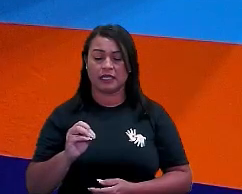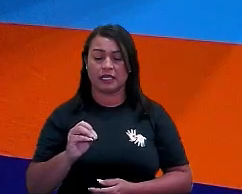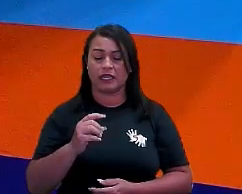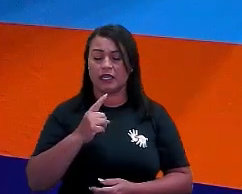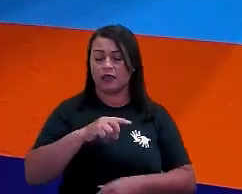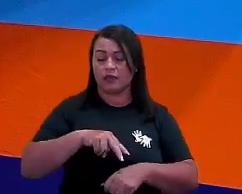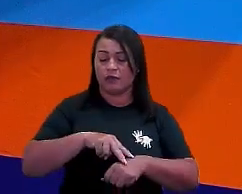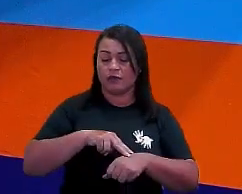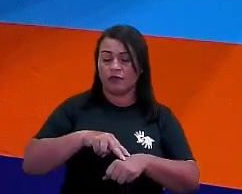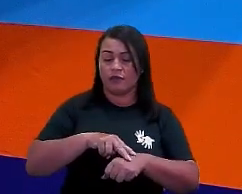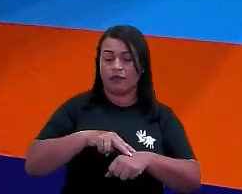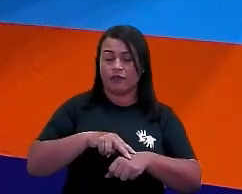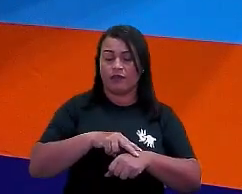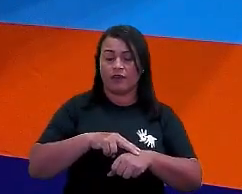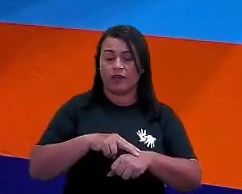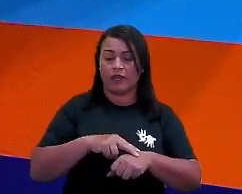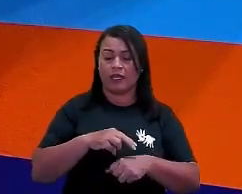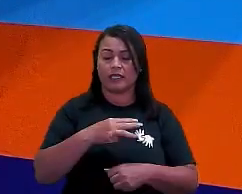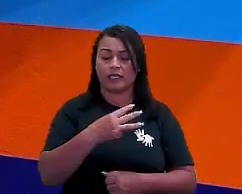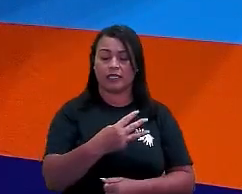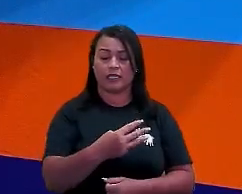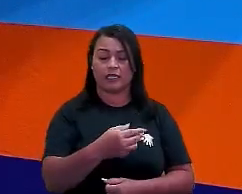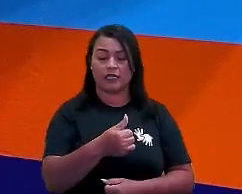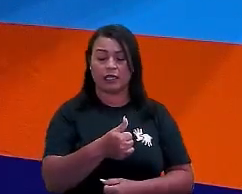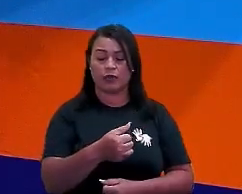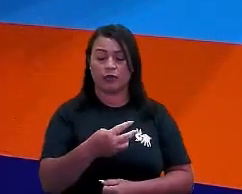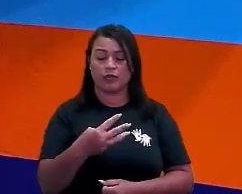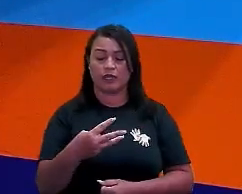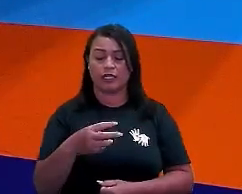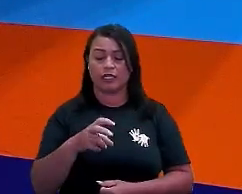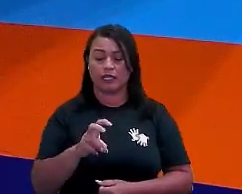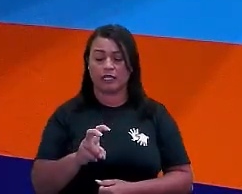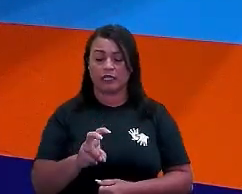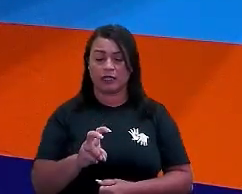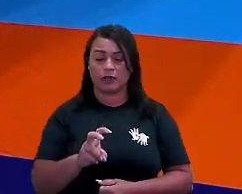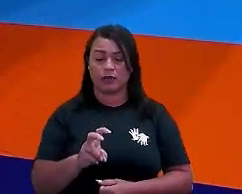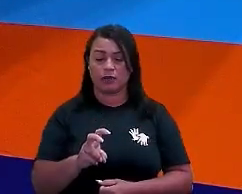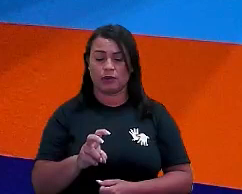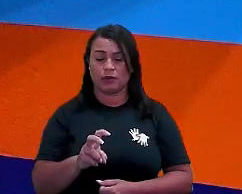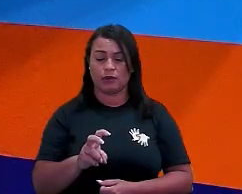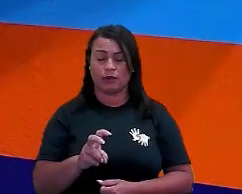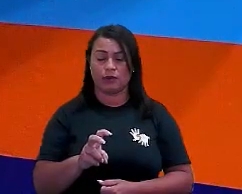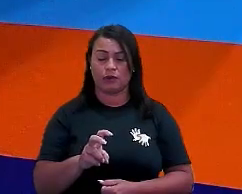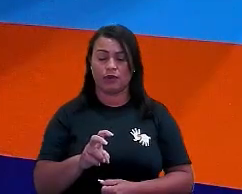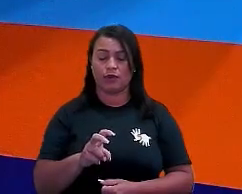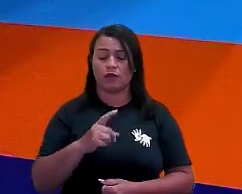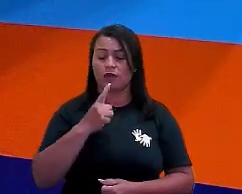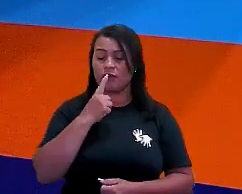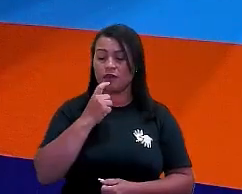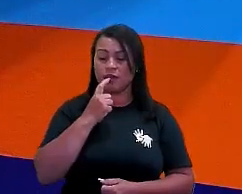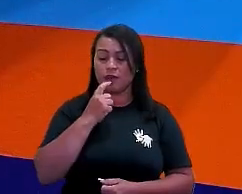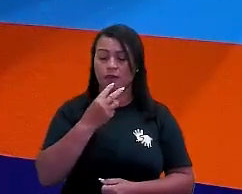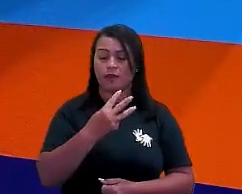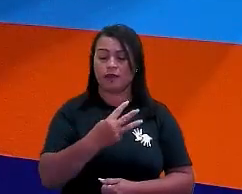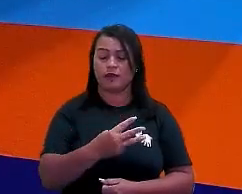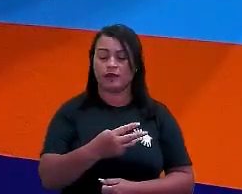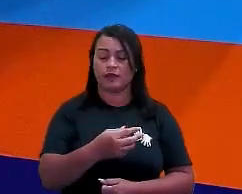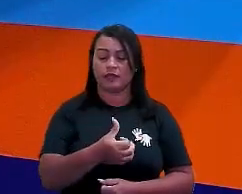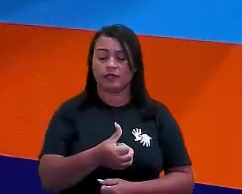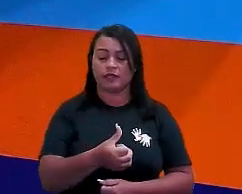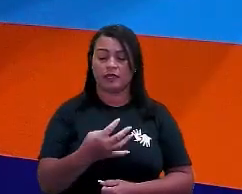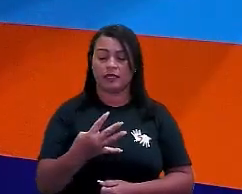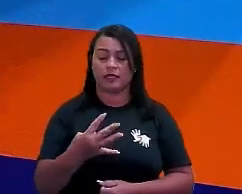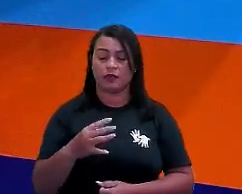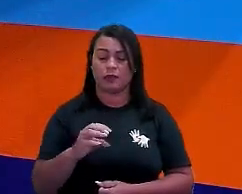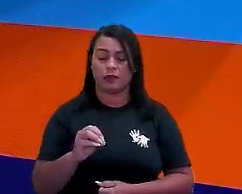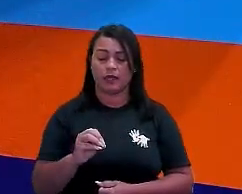o verde vai ser entre 31 e 35 anos. E o vermelhinho entre 36 e 40 anos.